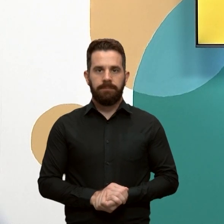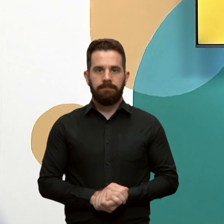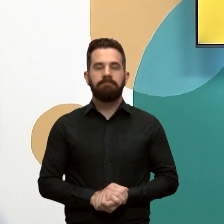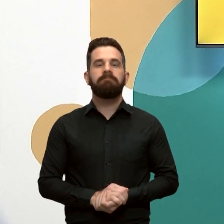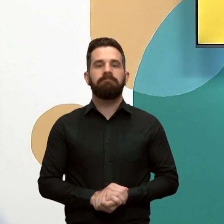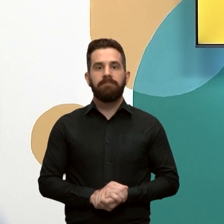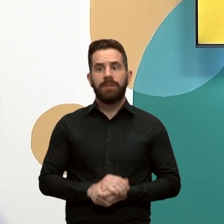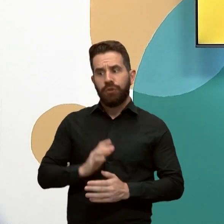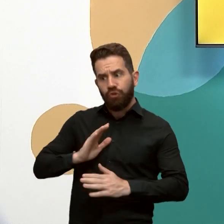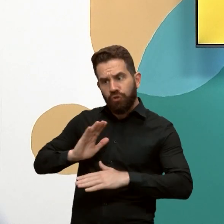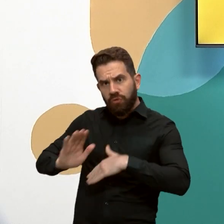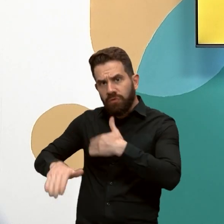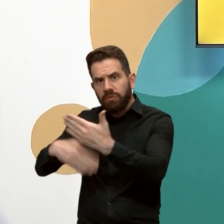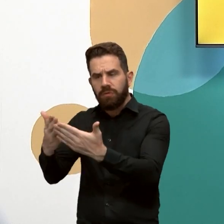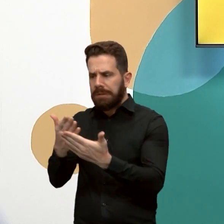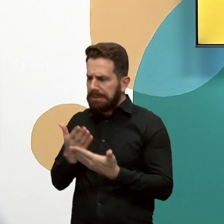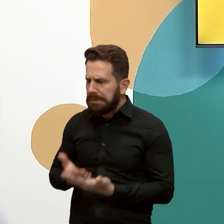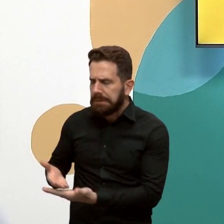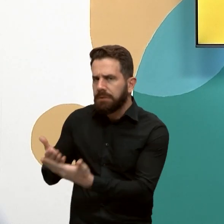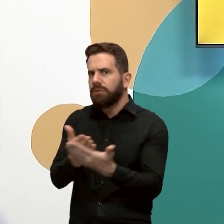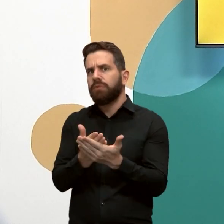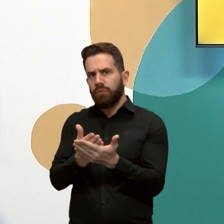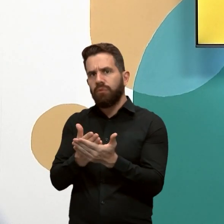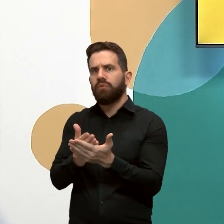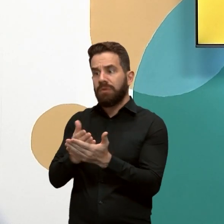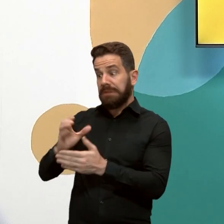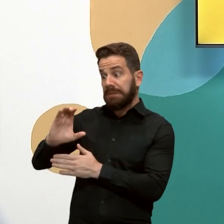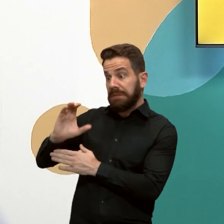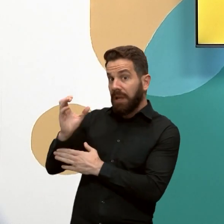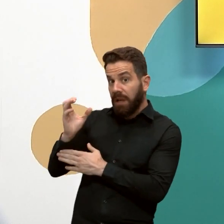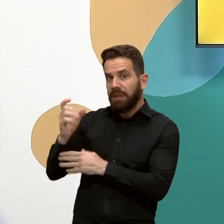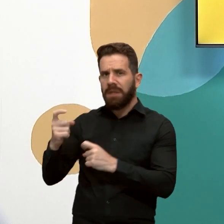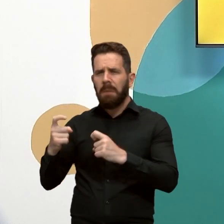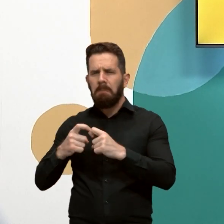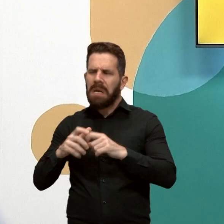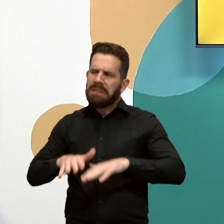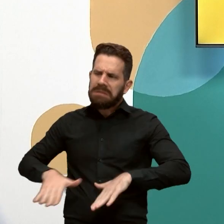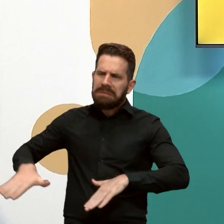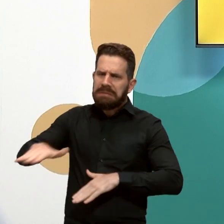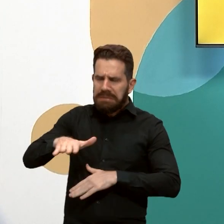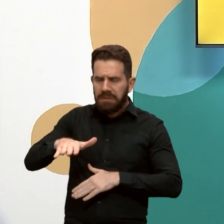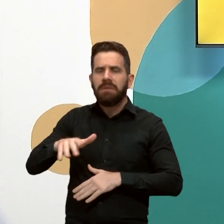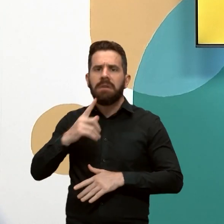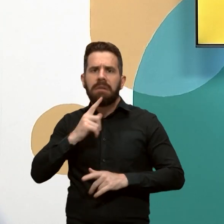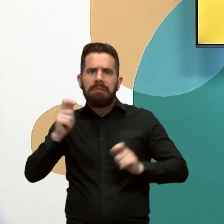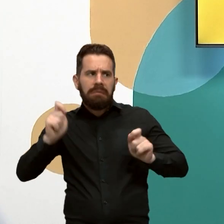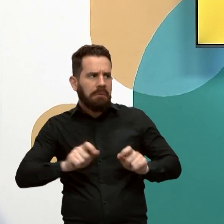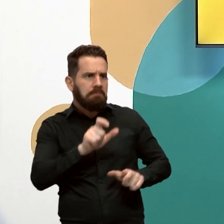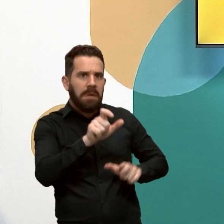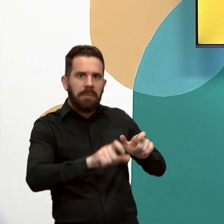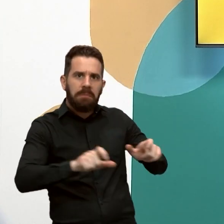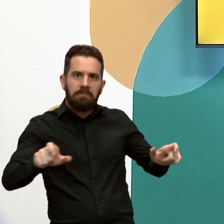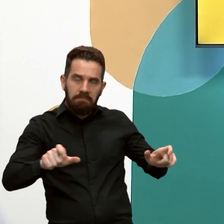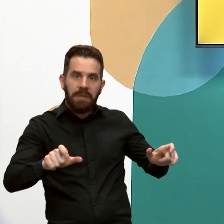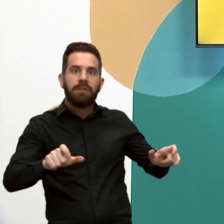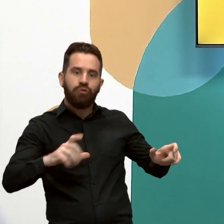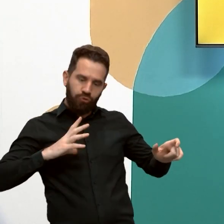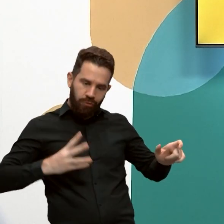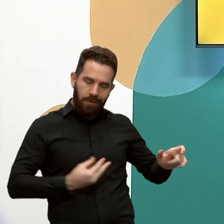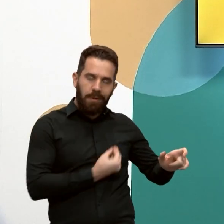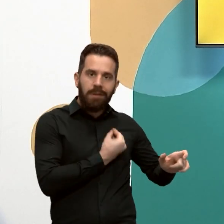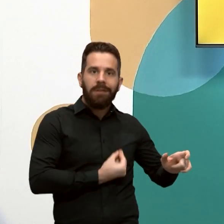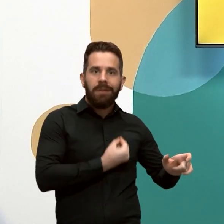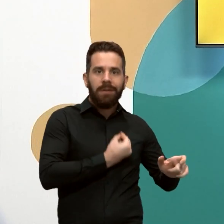os avanços da ciência e da medicina têm possibilitado que cada vez mais pessoas possam envelhecer melhor,